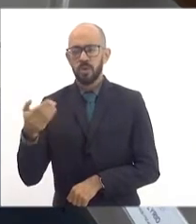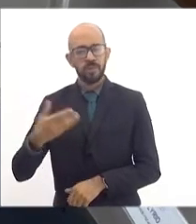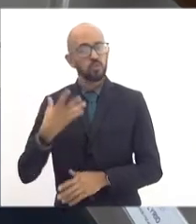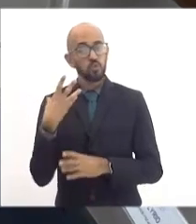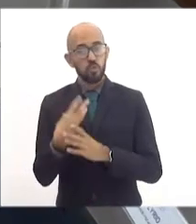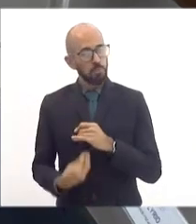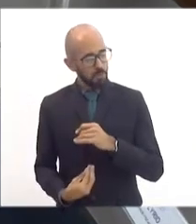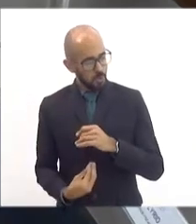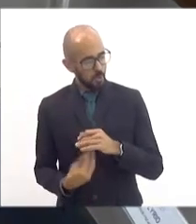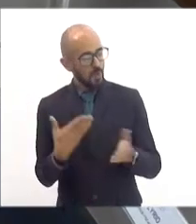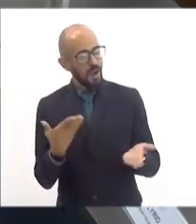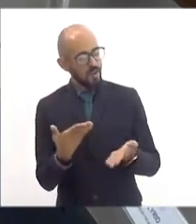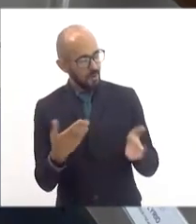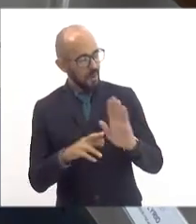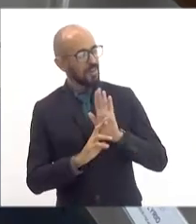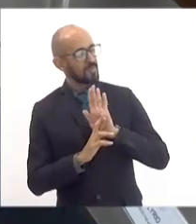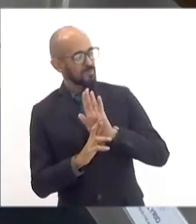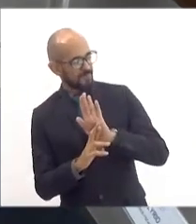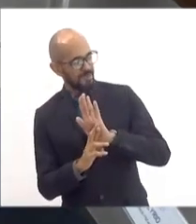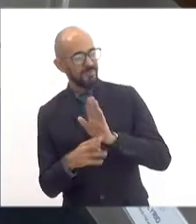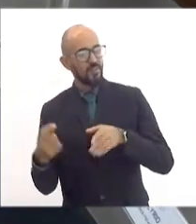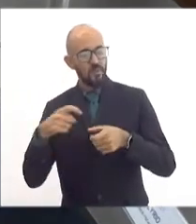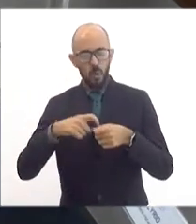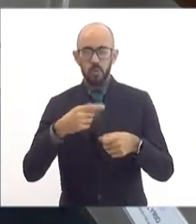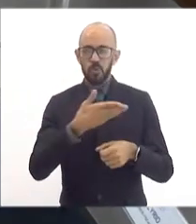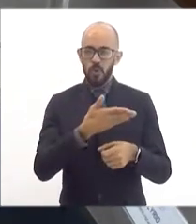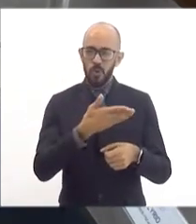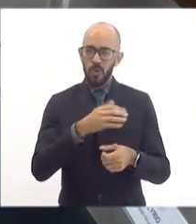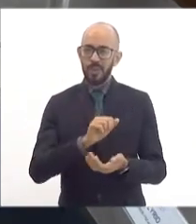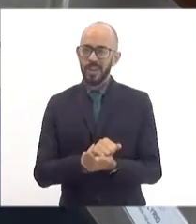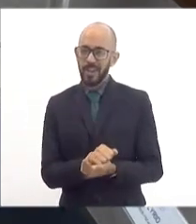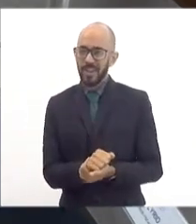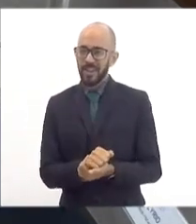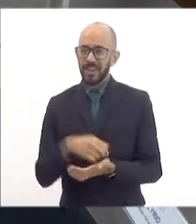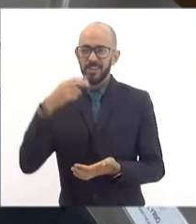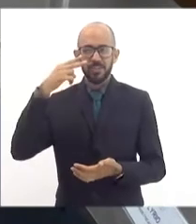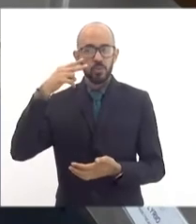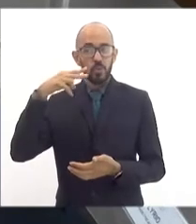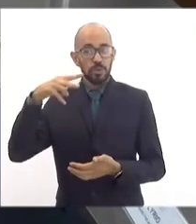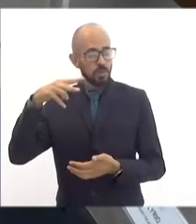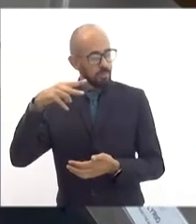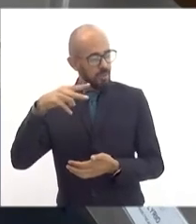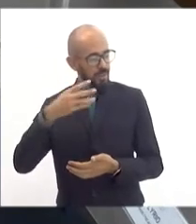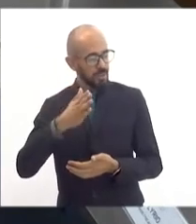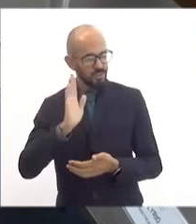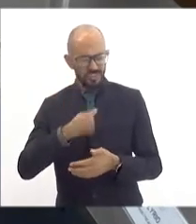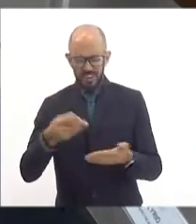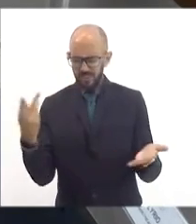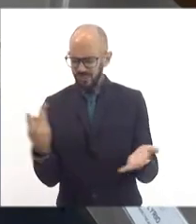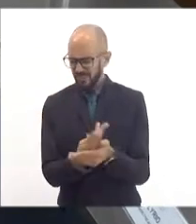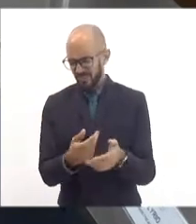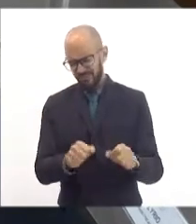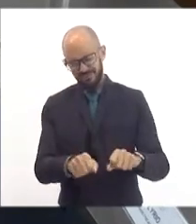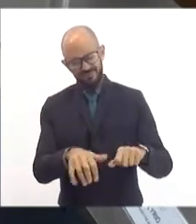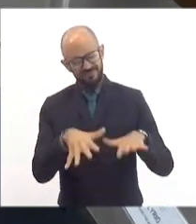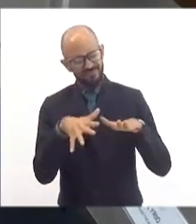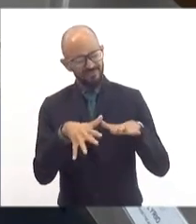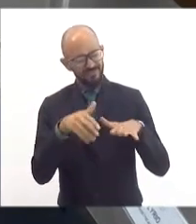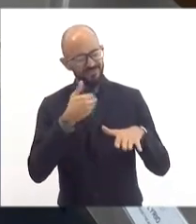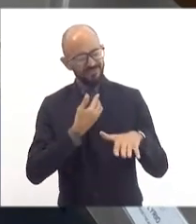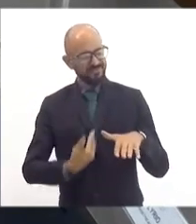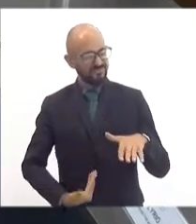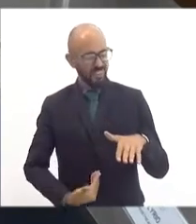públicas, representando... Só, pô, é um, 2 semanas, quantas audiências já aconteceu nesse período? Eu já perdi